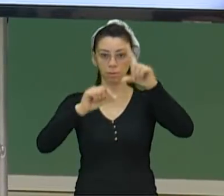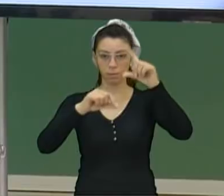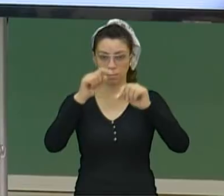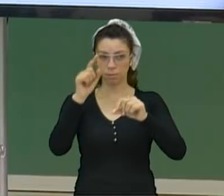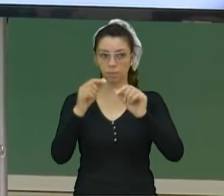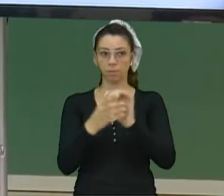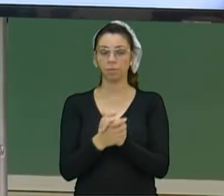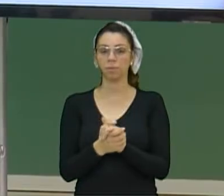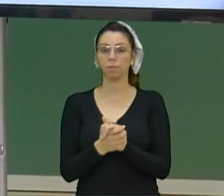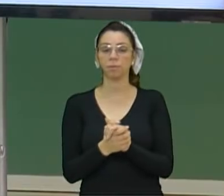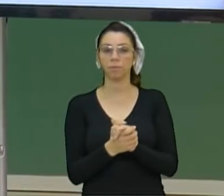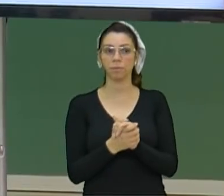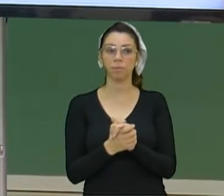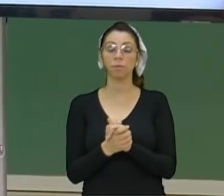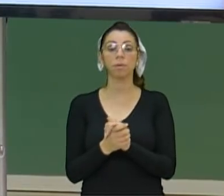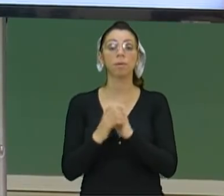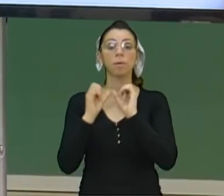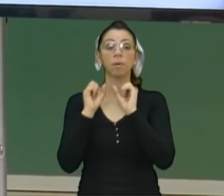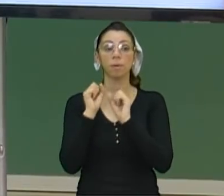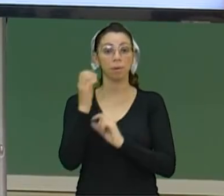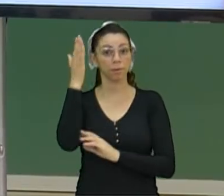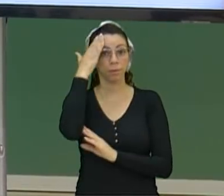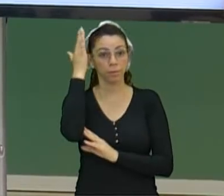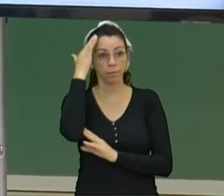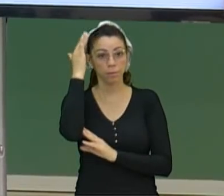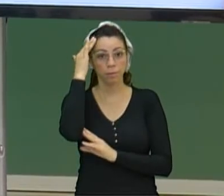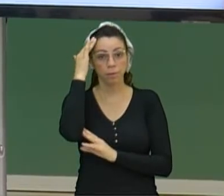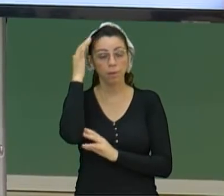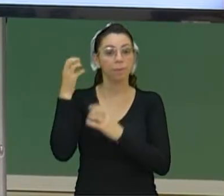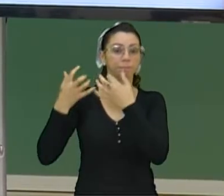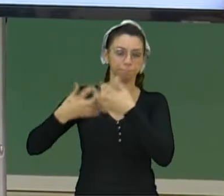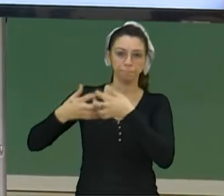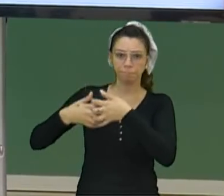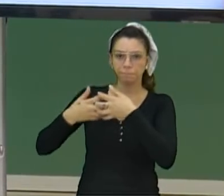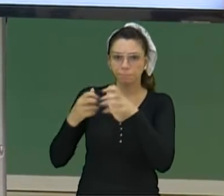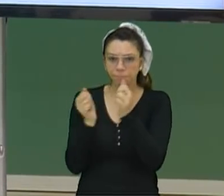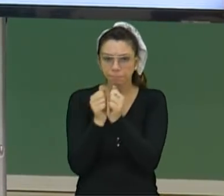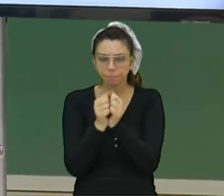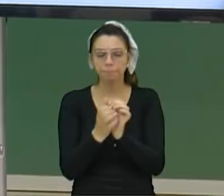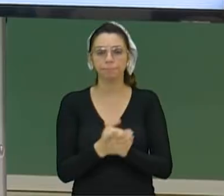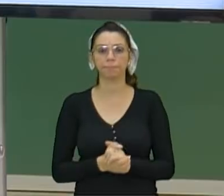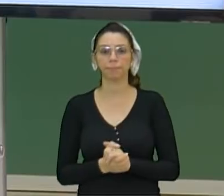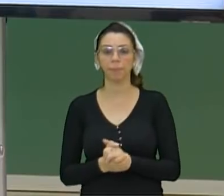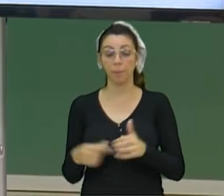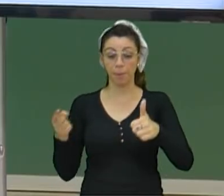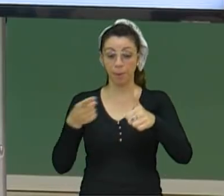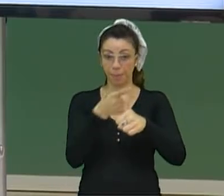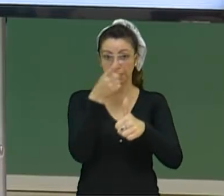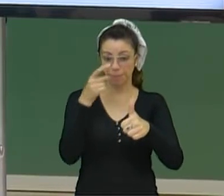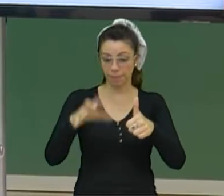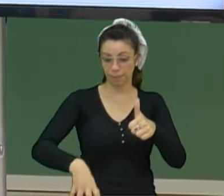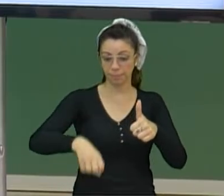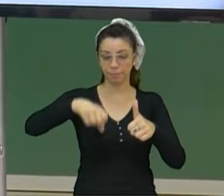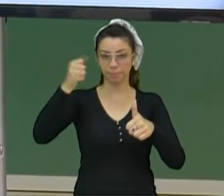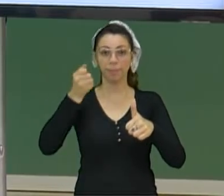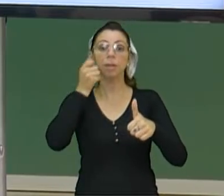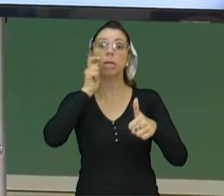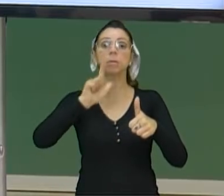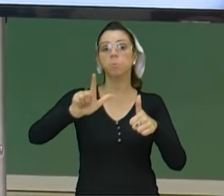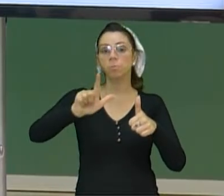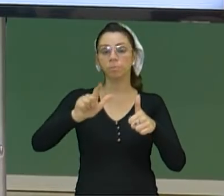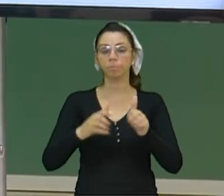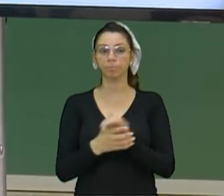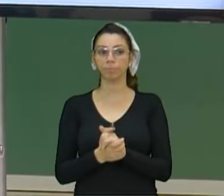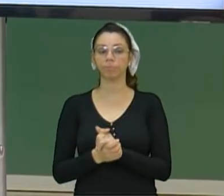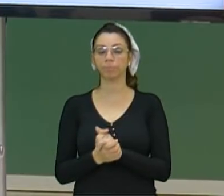ser, certo? Ó, a probabilidade, eu quero saber, pense lá de novo com a professora. Sabemos que a primeira foi azul. Então, tá lá. Eu tinha quantas?